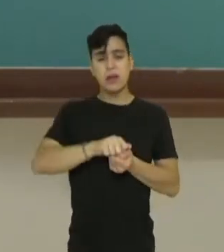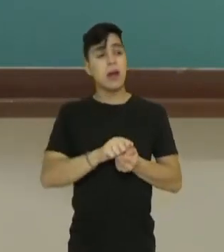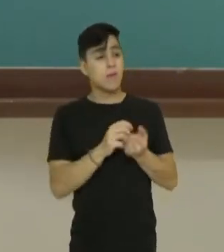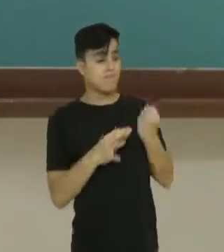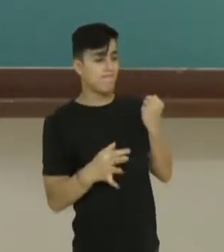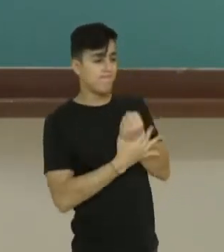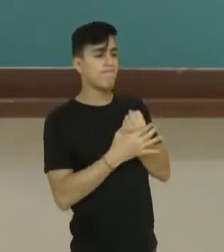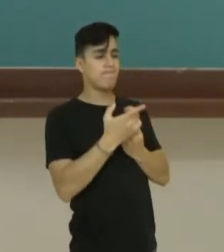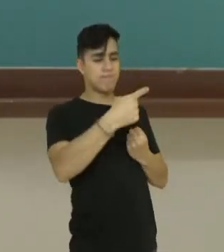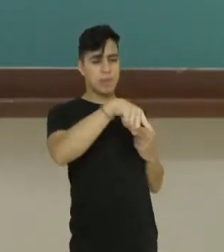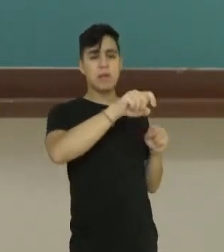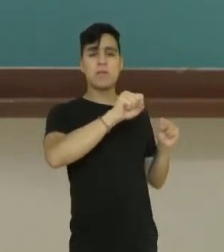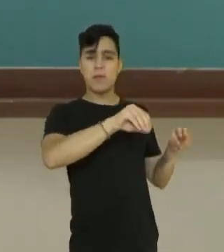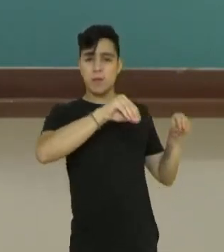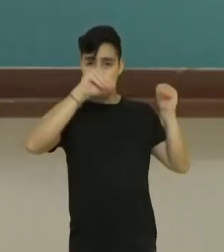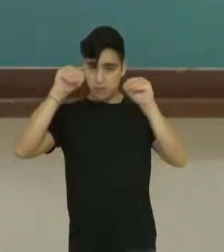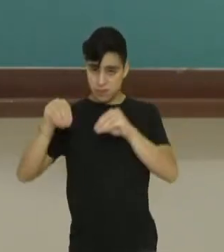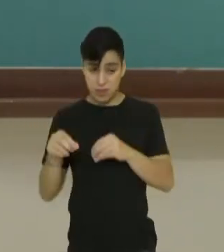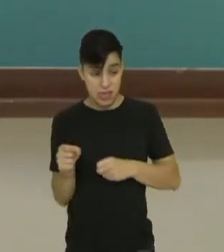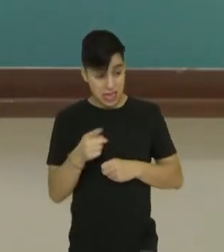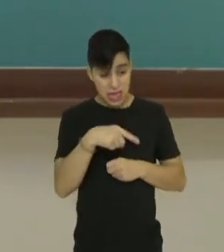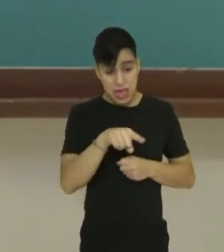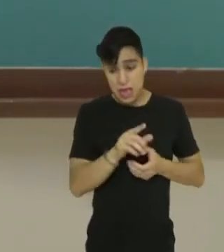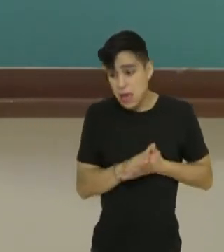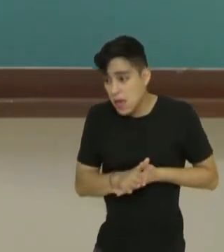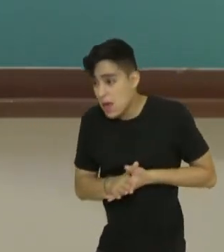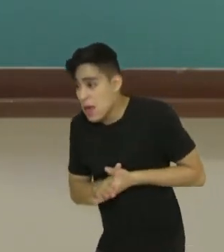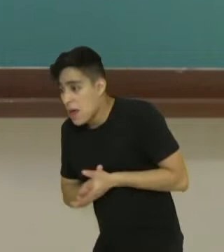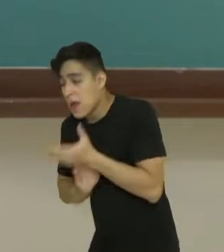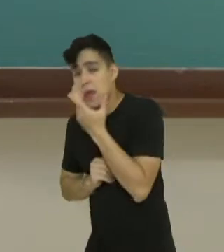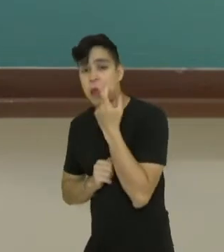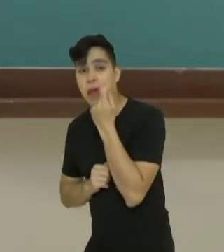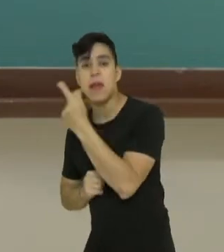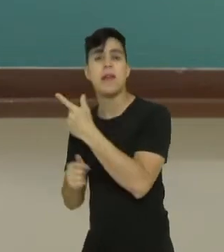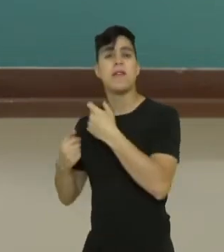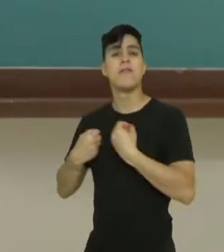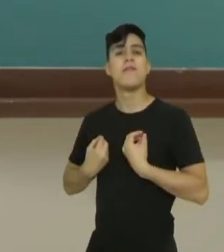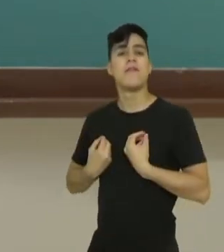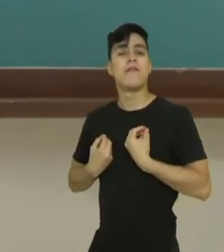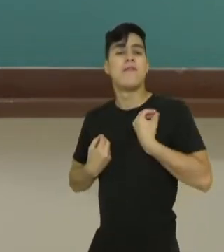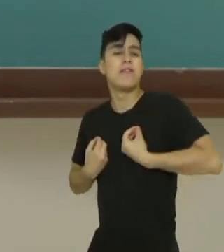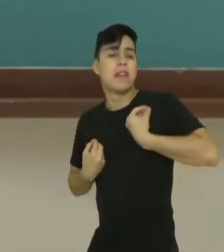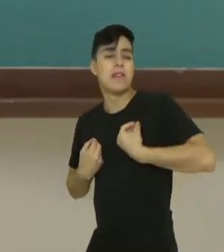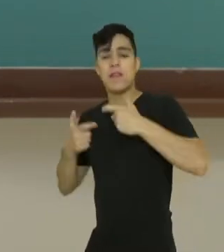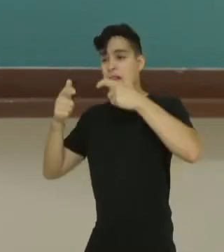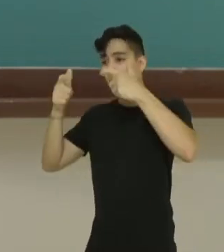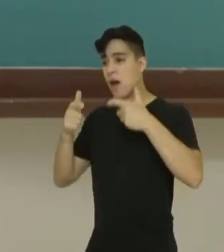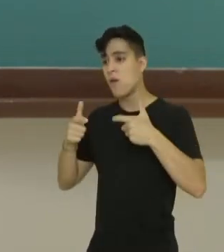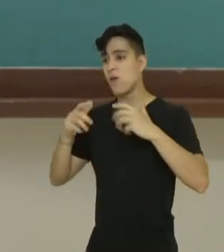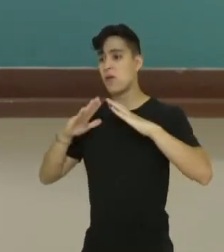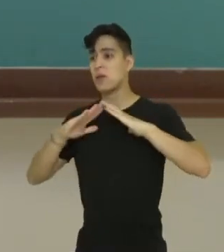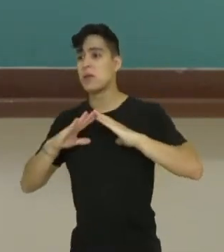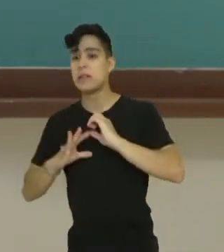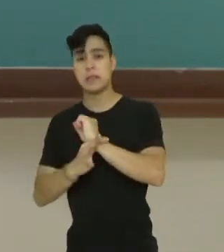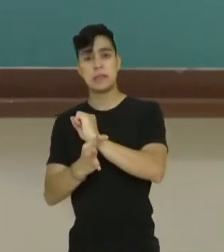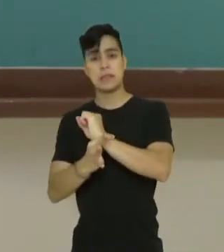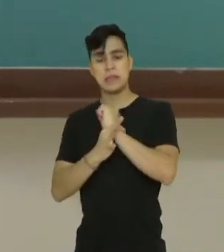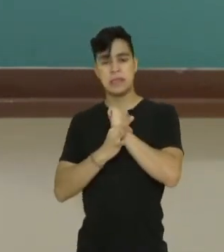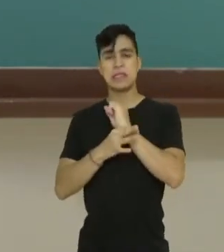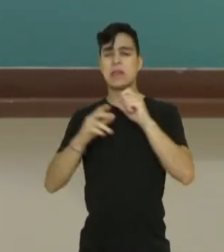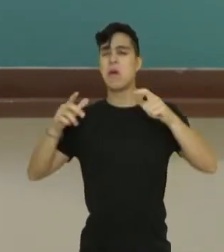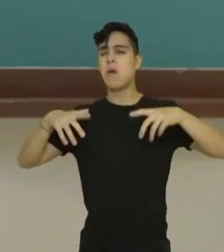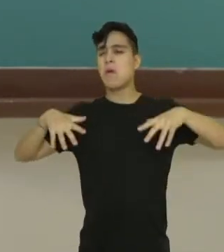Por muitas vezes, os refugiados vivem em campos de refugiados, como é o que acontece na Turquia, acontece